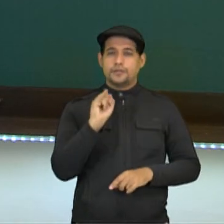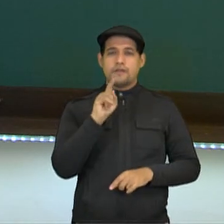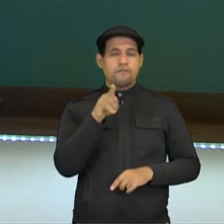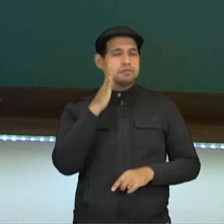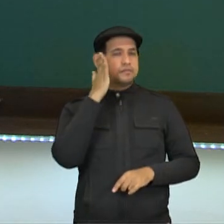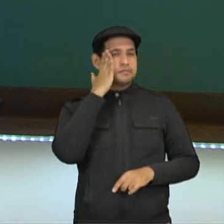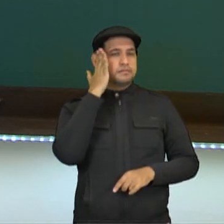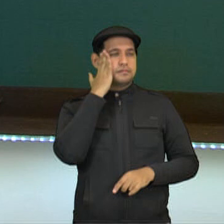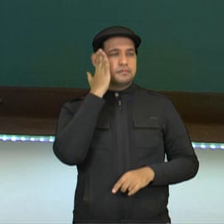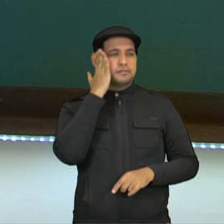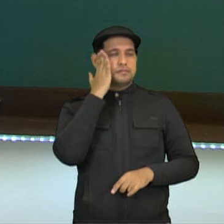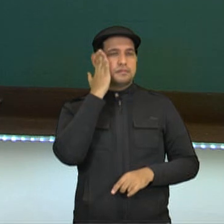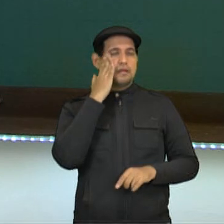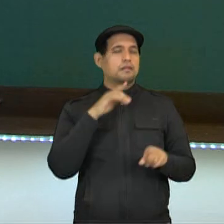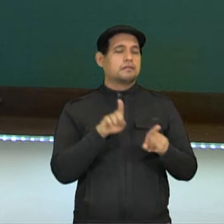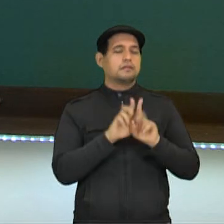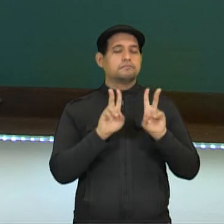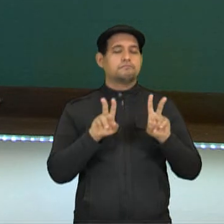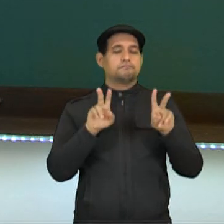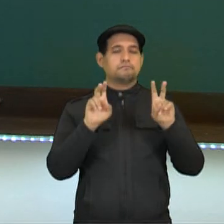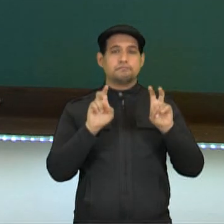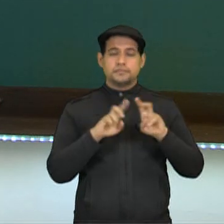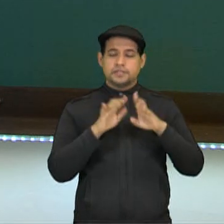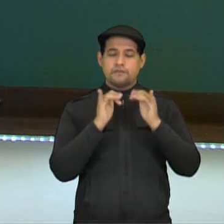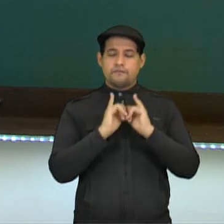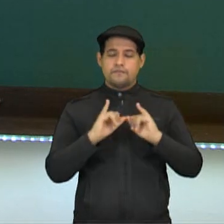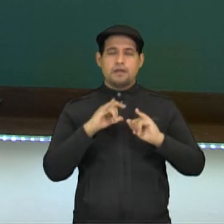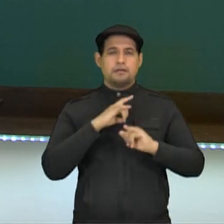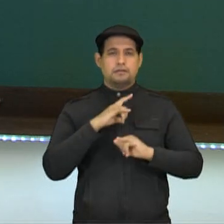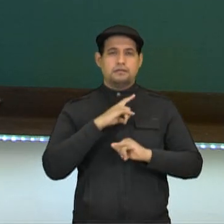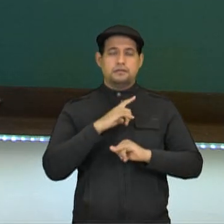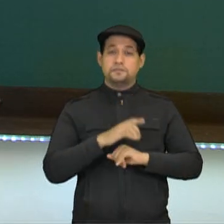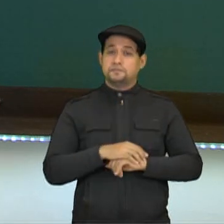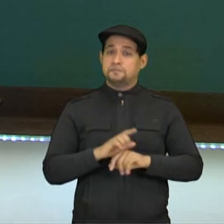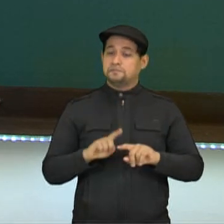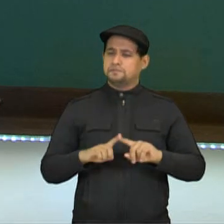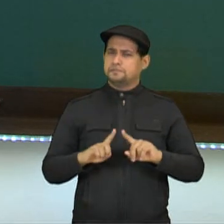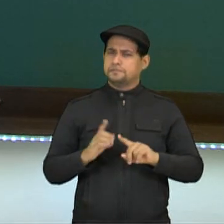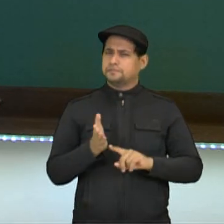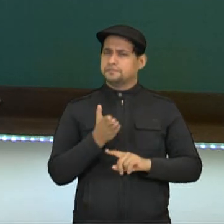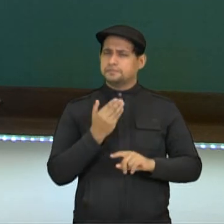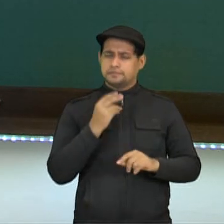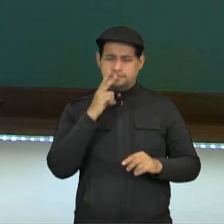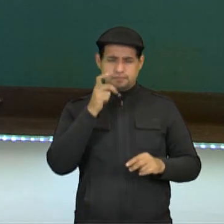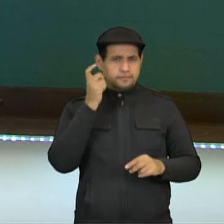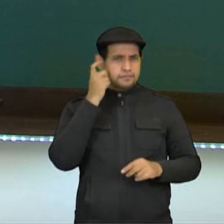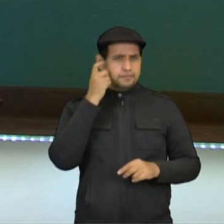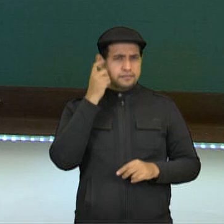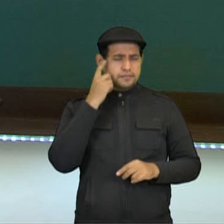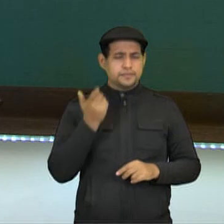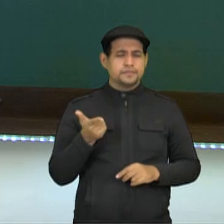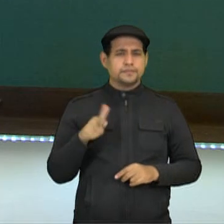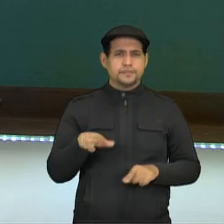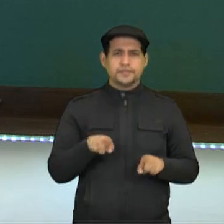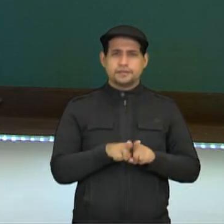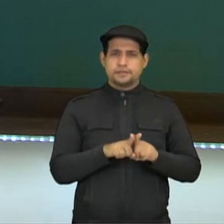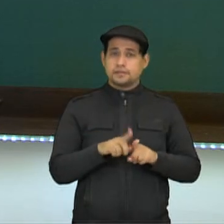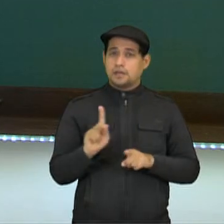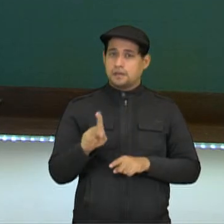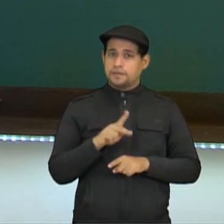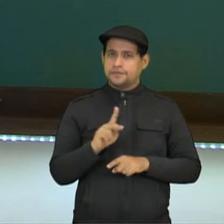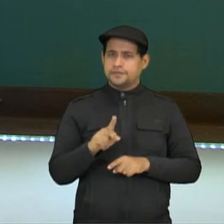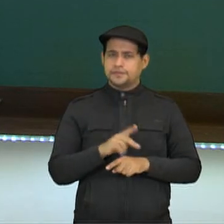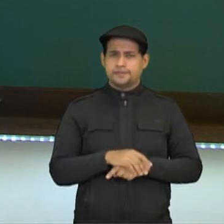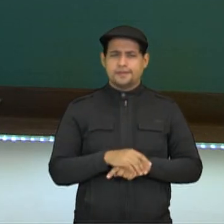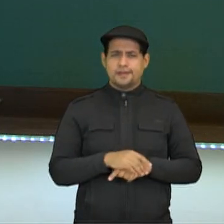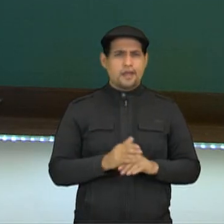vocês saberem sobre essas informações. Então, vamos traduzir, vamos repetir com a teacher,